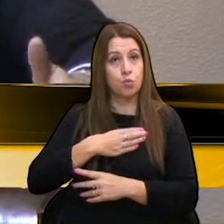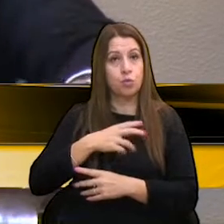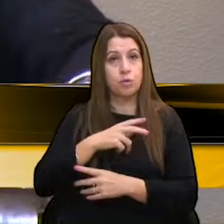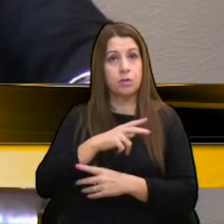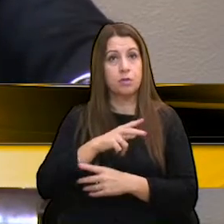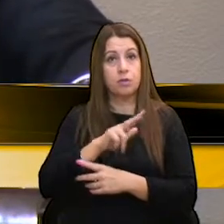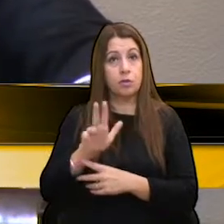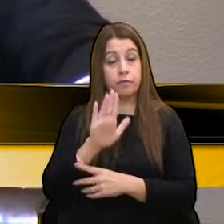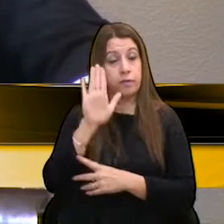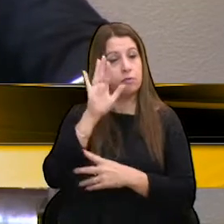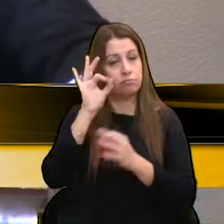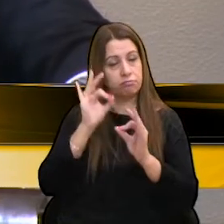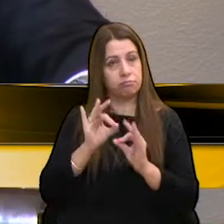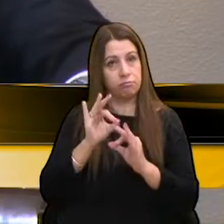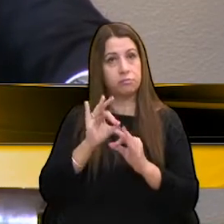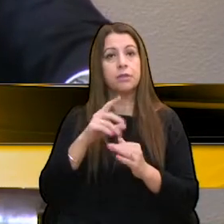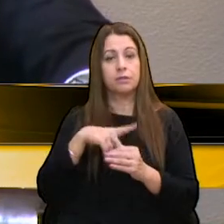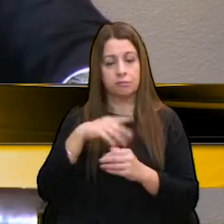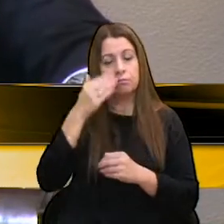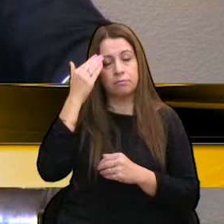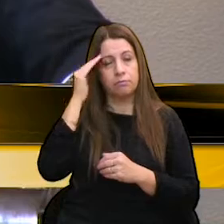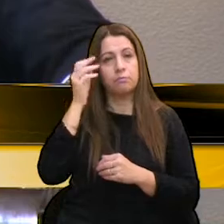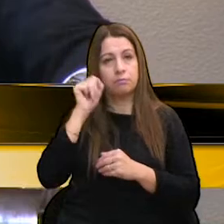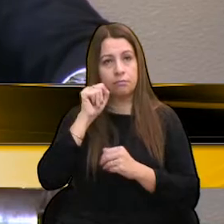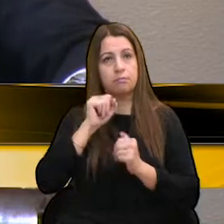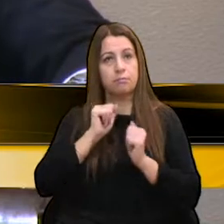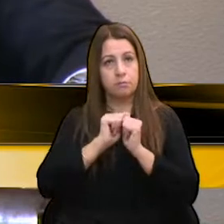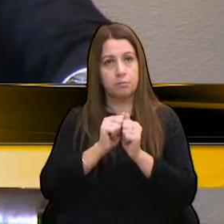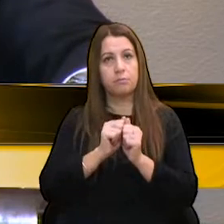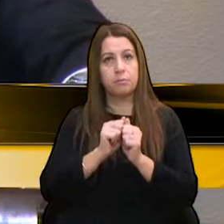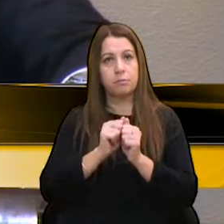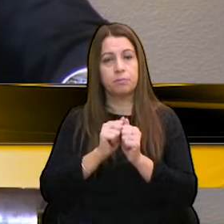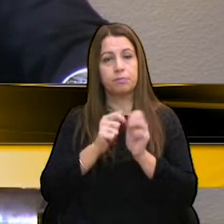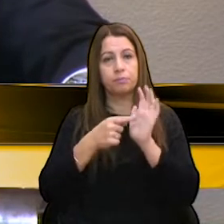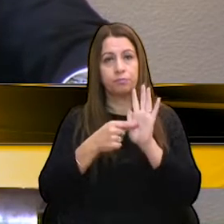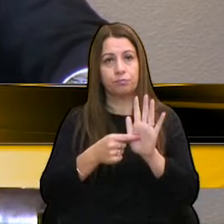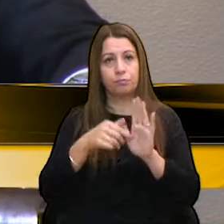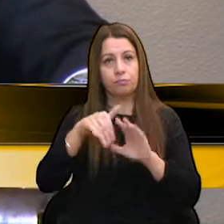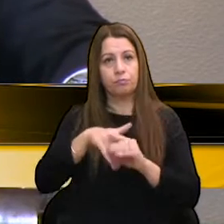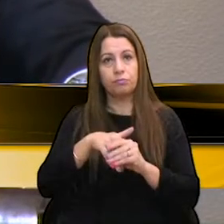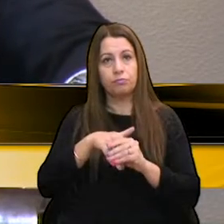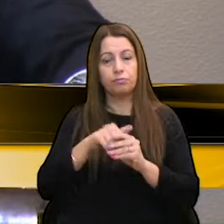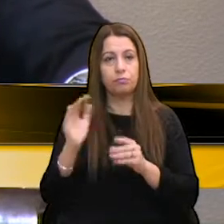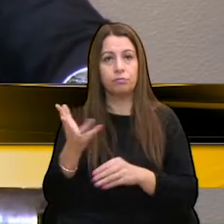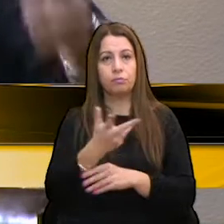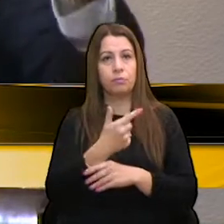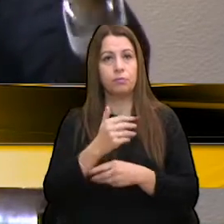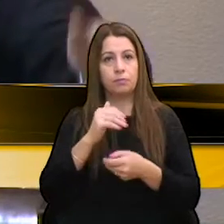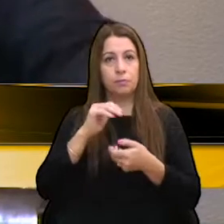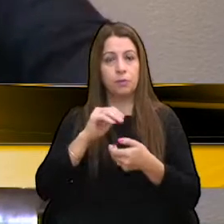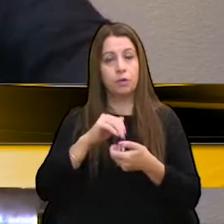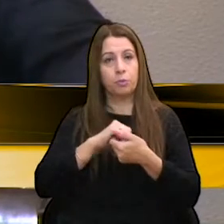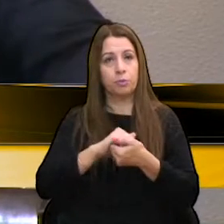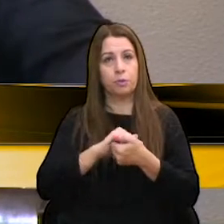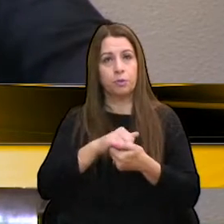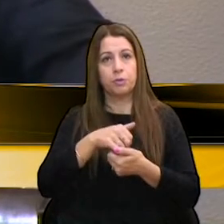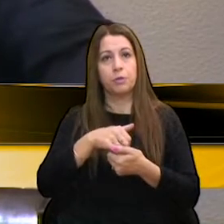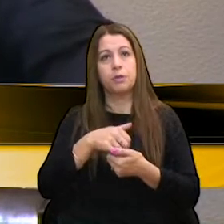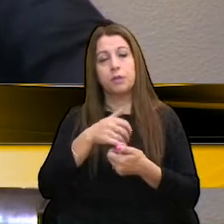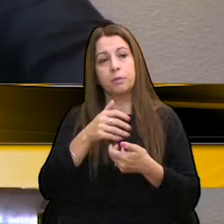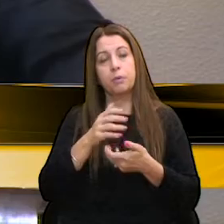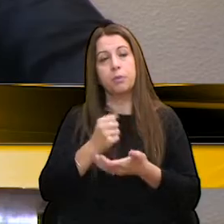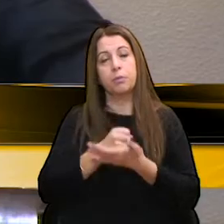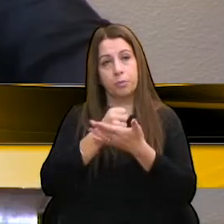sólidos, tendo que sim, nós precisamos nos solidarizar, né, apresentando esse voto de conjunto. Meus cumprimentos e o meu pesar à